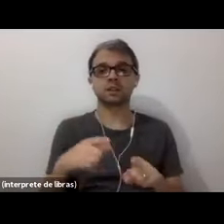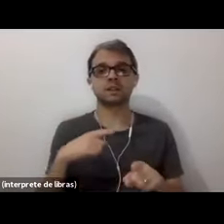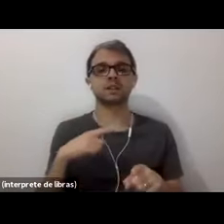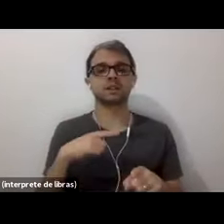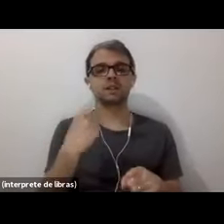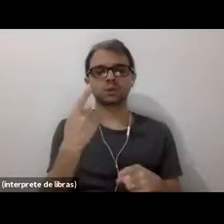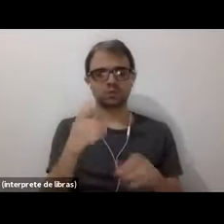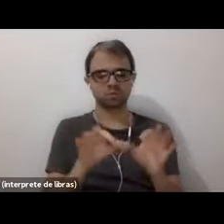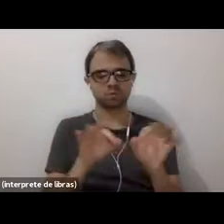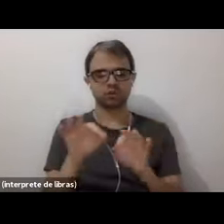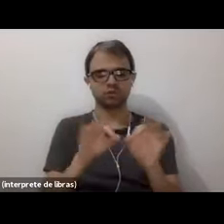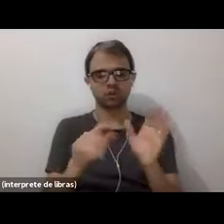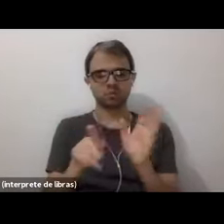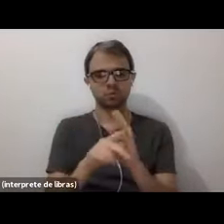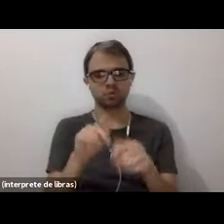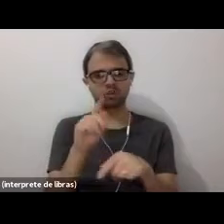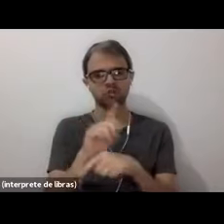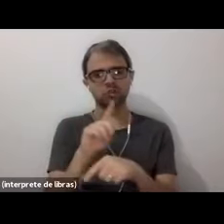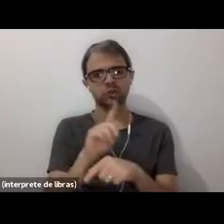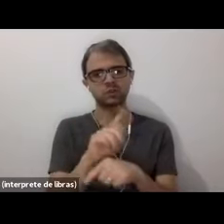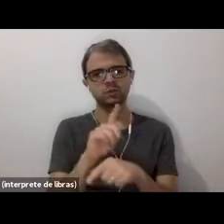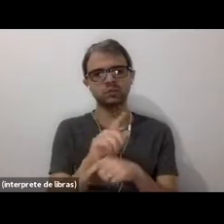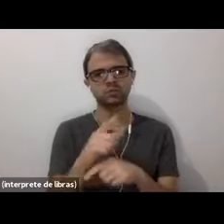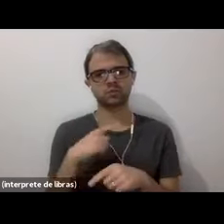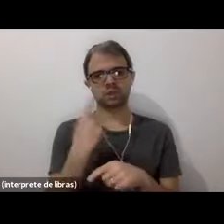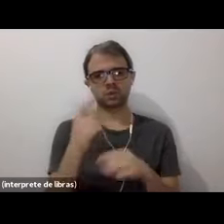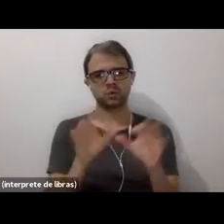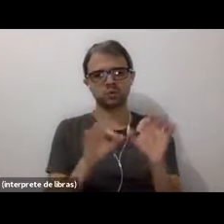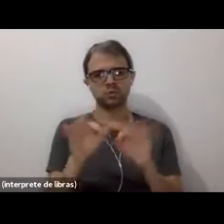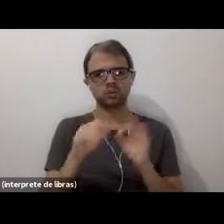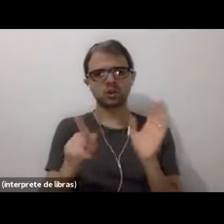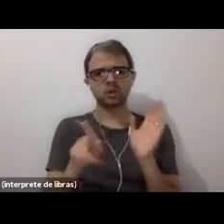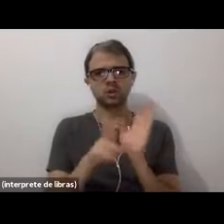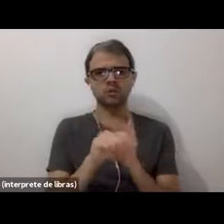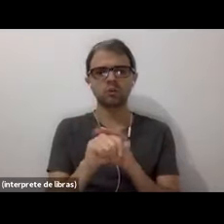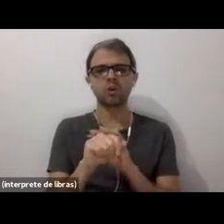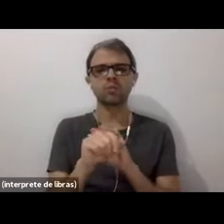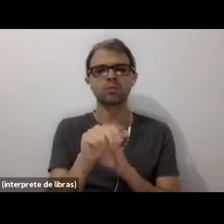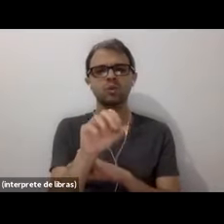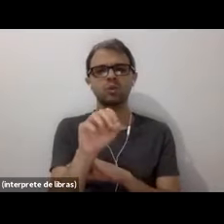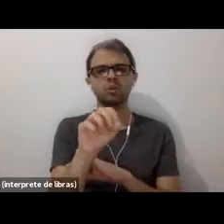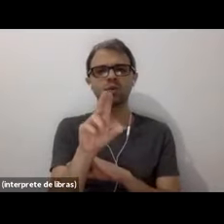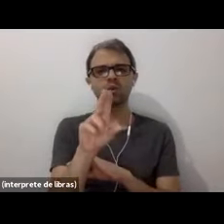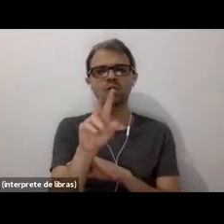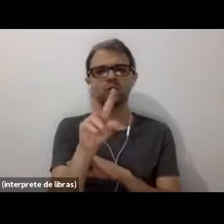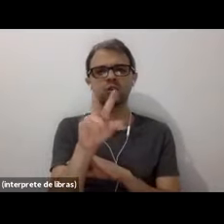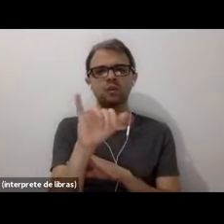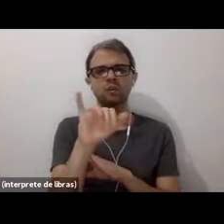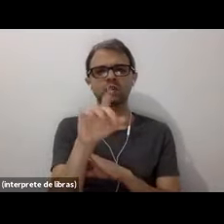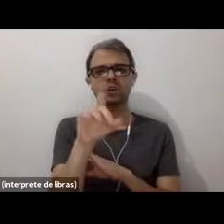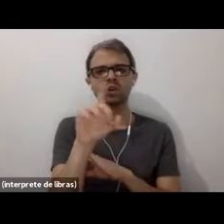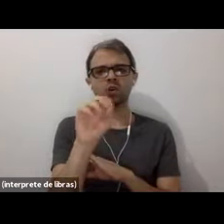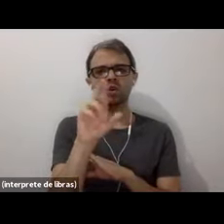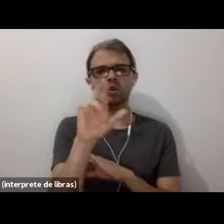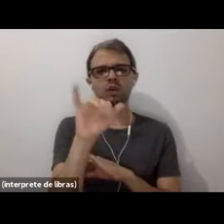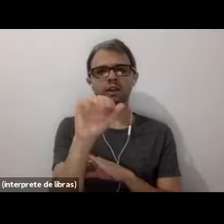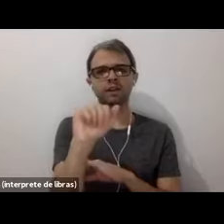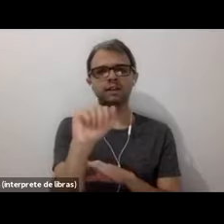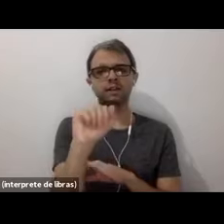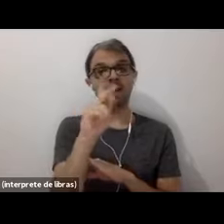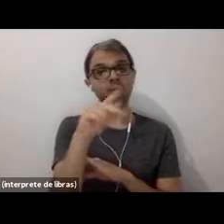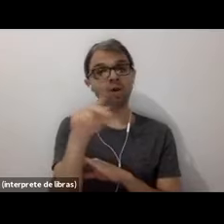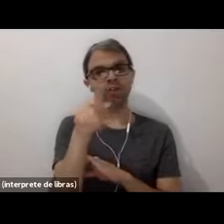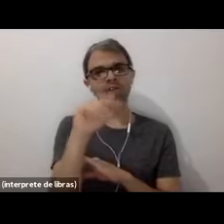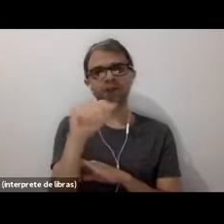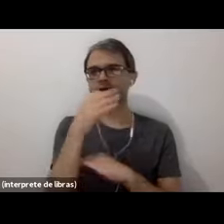meninas falaram, né, sobre um projeto de ouvidoria, e a gente também ofereceu já para os nossos professores criarem a ouvidoria, a gente está nesse processo agora,